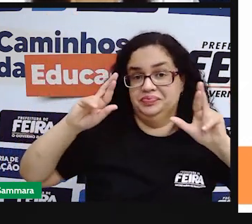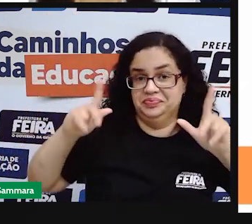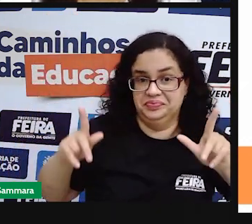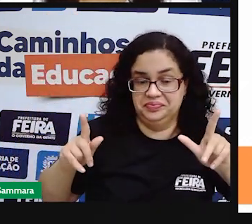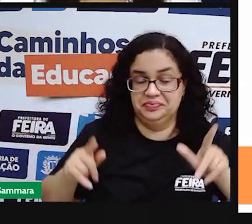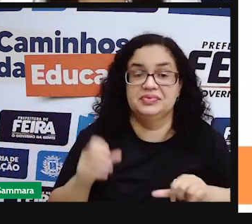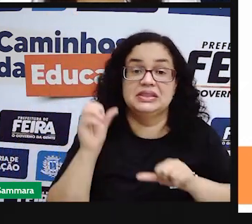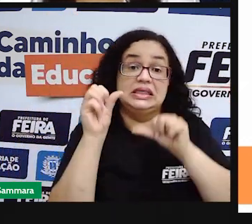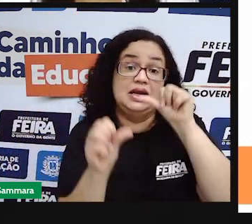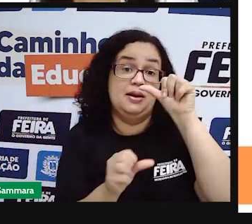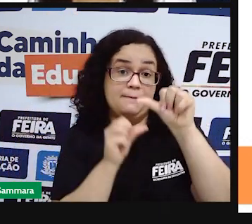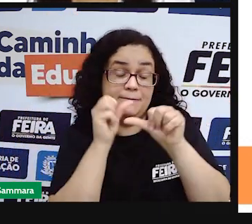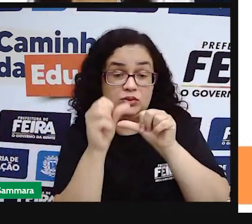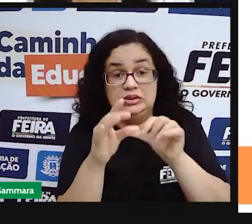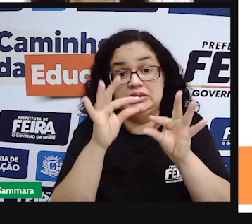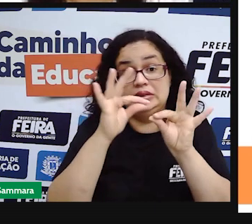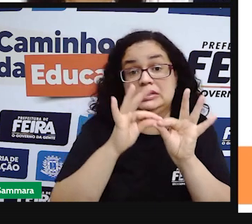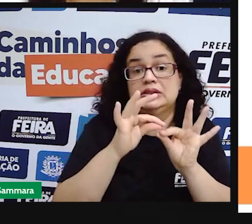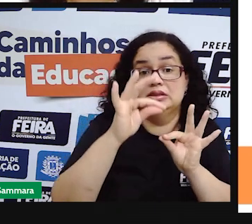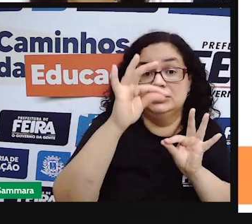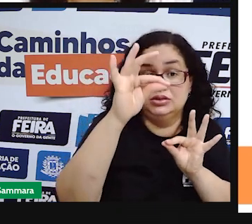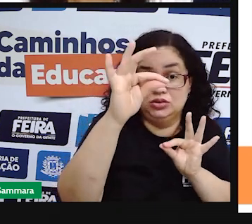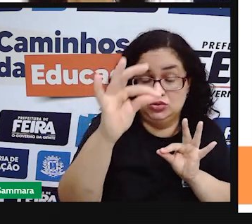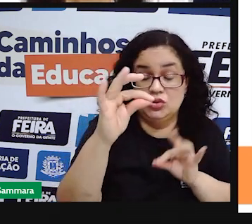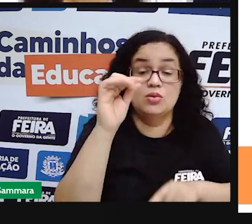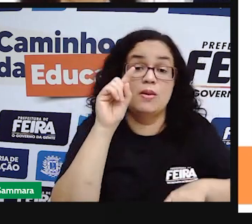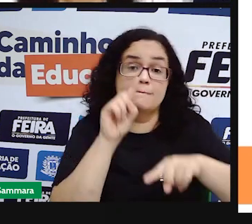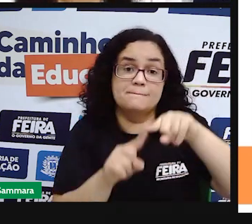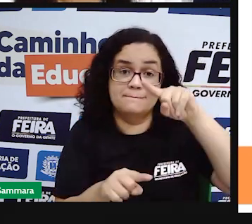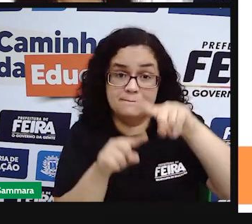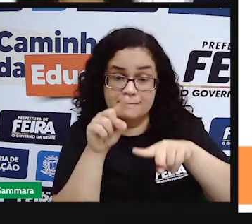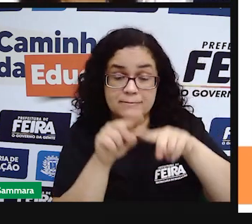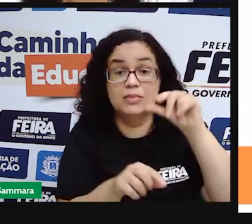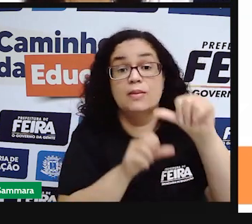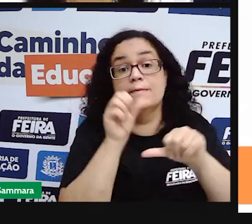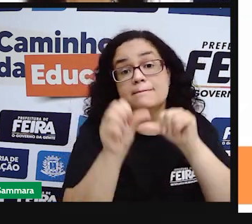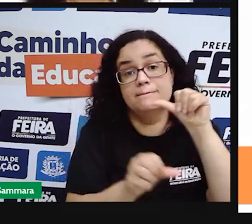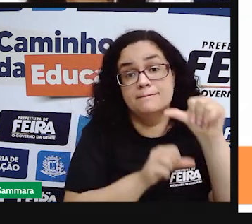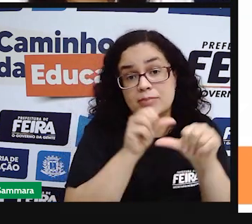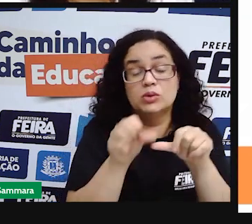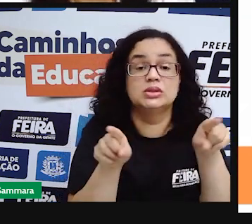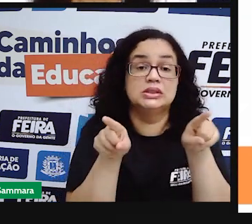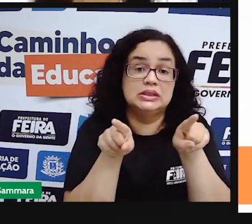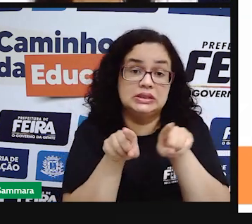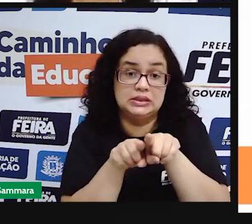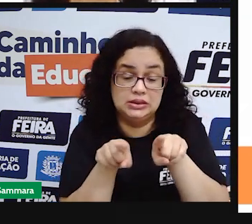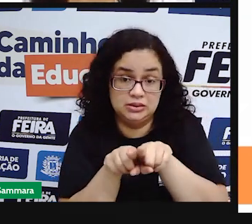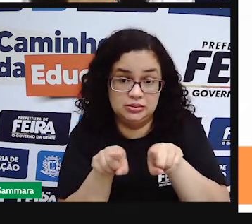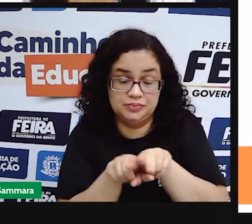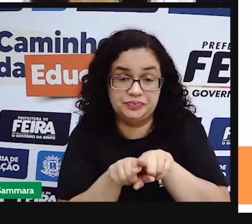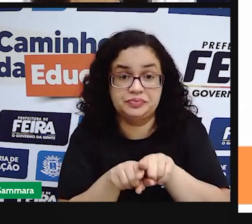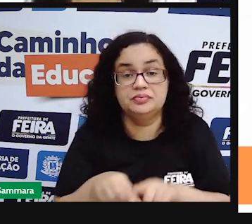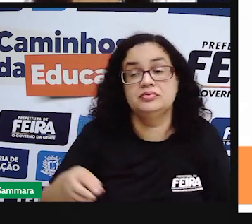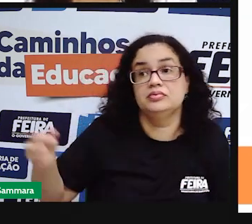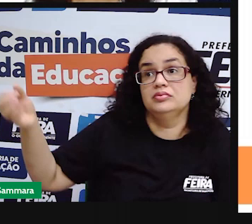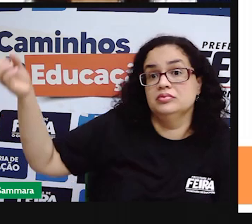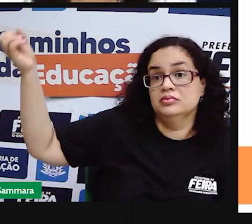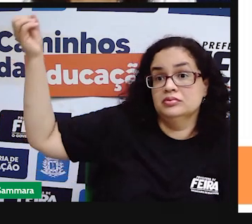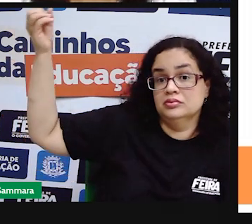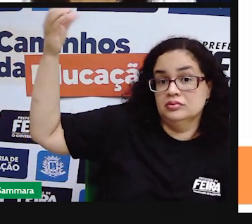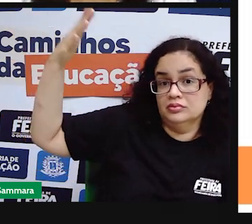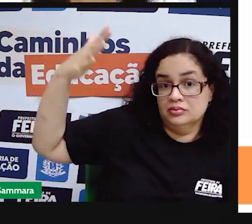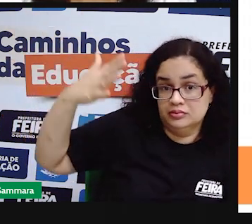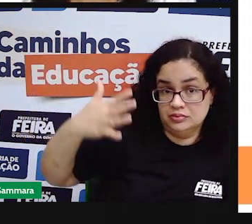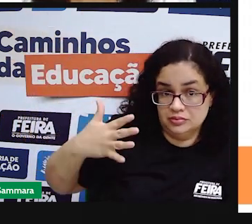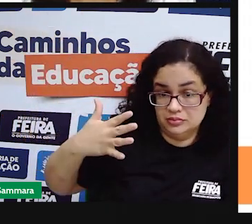da distância entre a fonte de luz e o objeto muda também o tamanho da projeção da sombra.